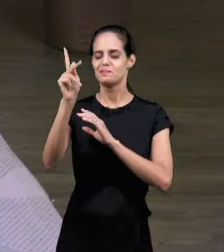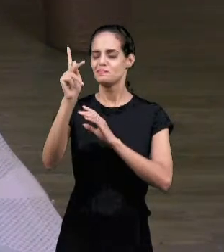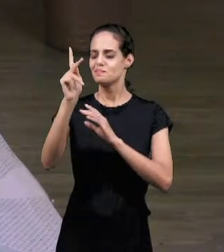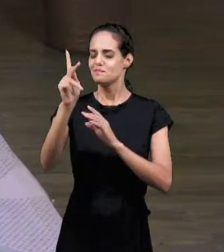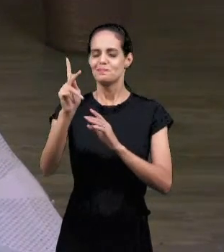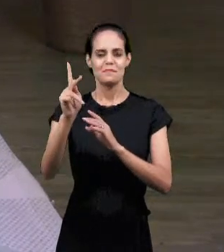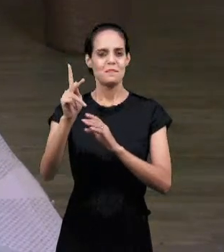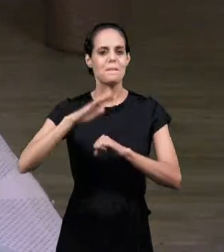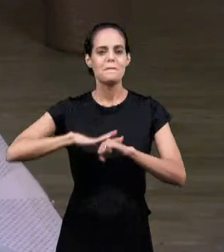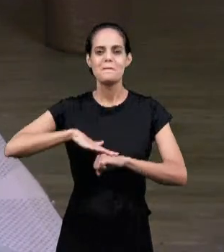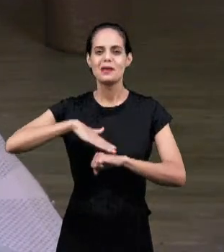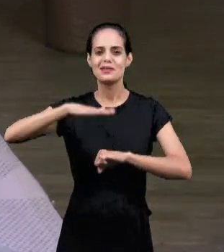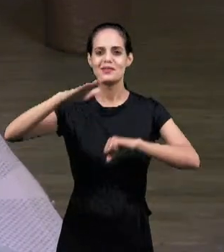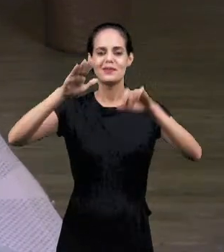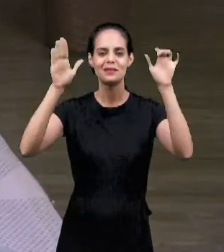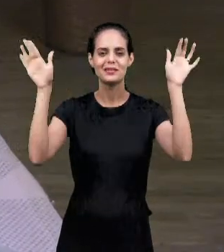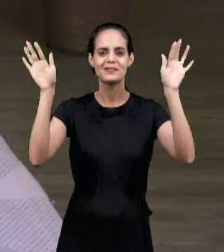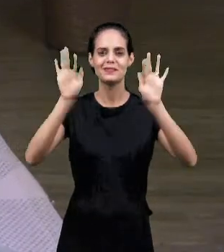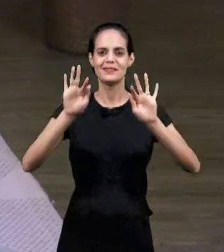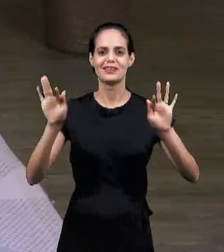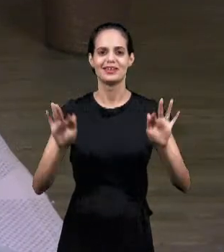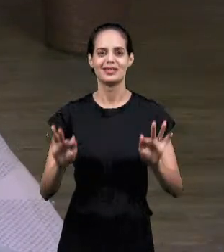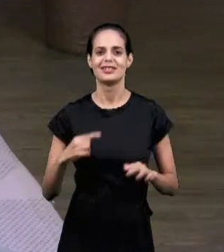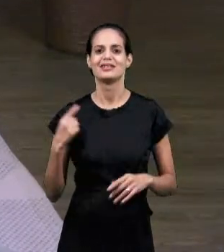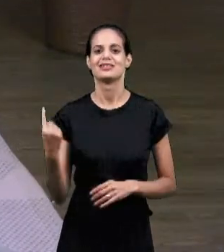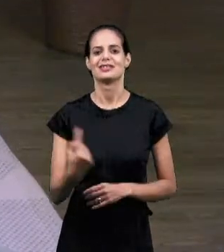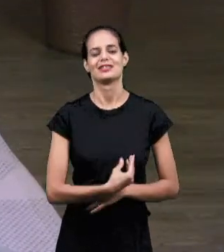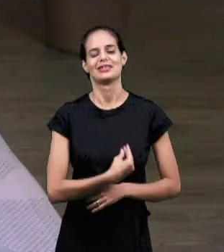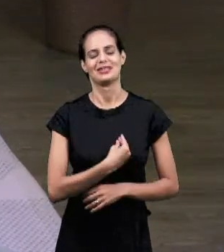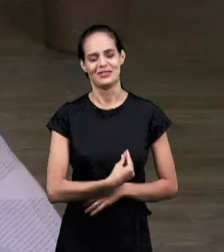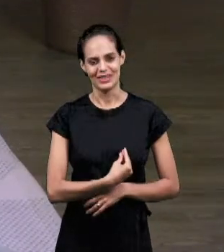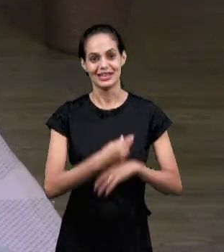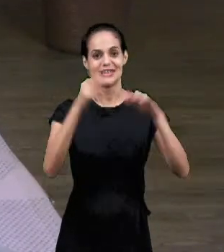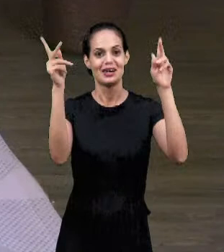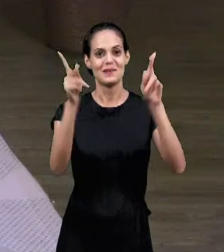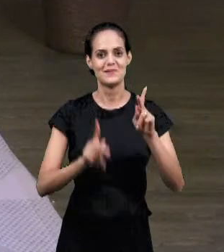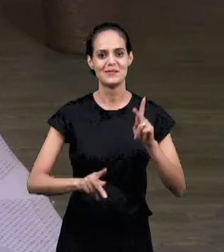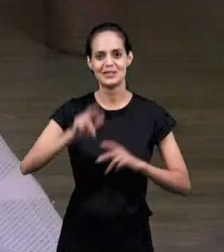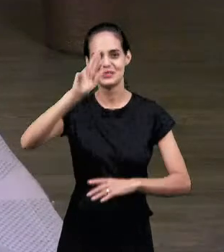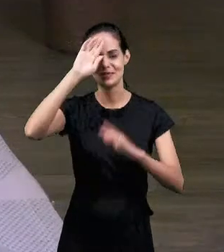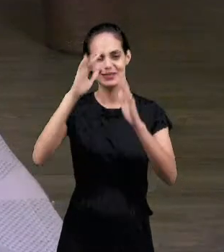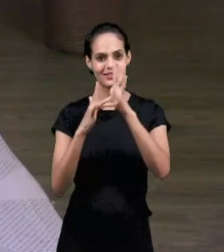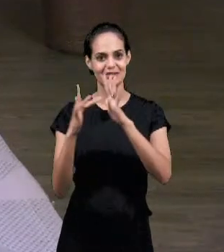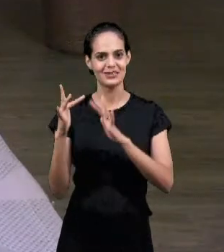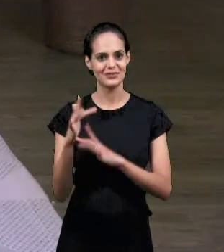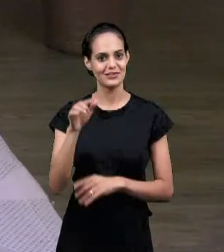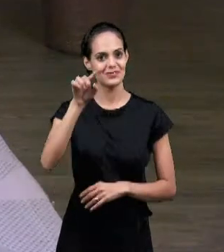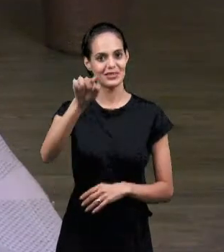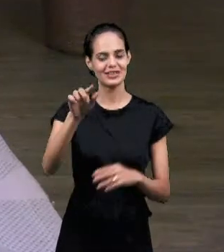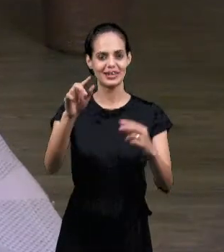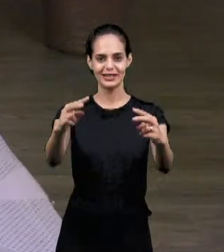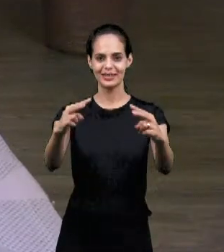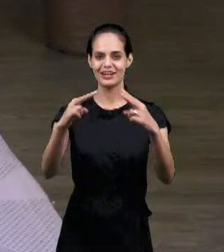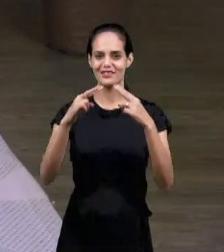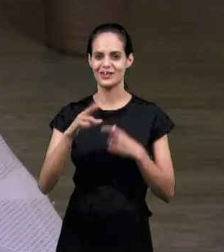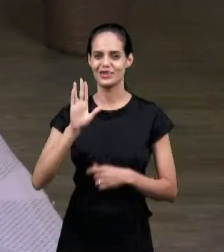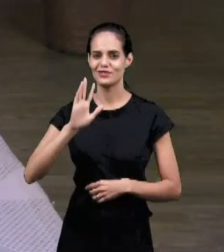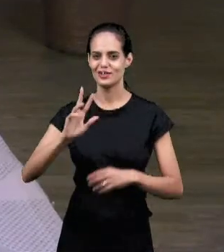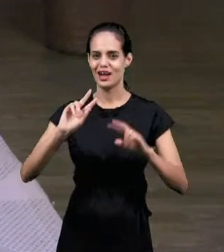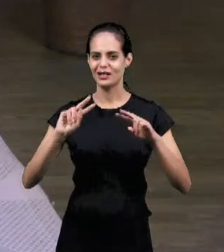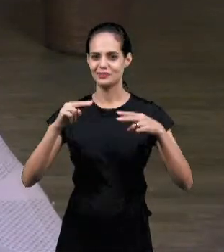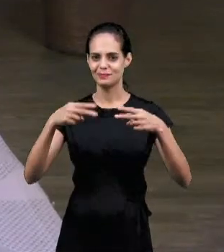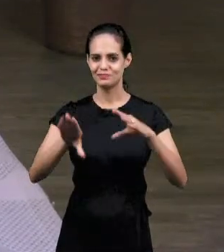mais felizes na nossa vida. A paz do Senhor Jesus para você que está chegando, que já acessou o nosso